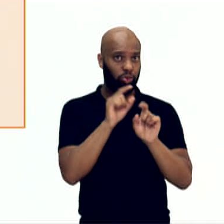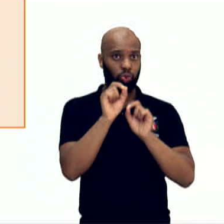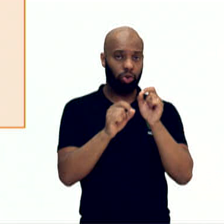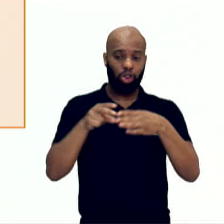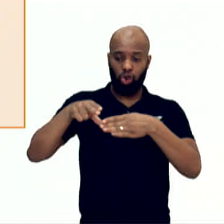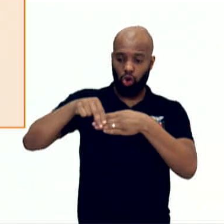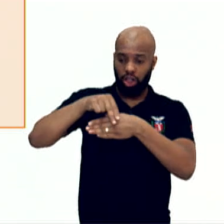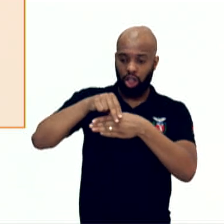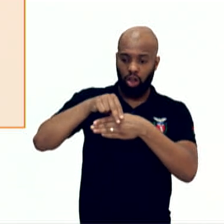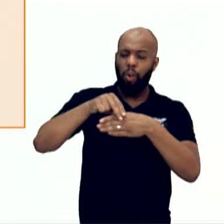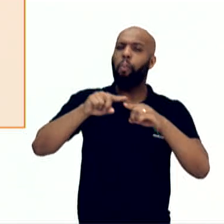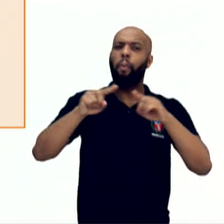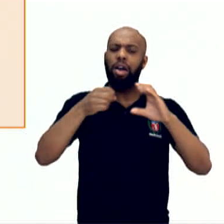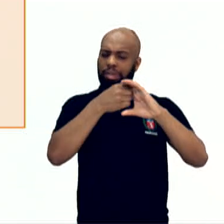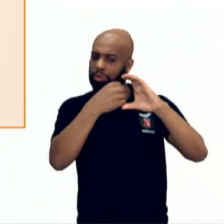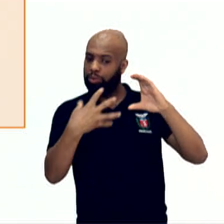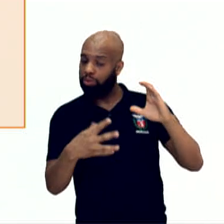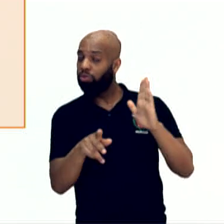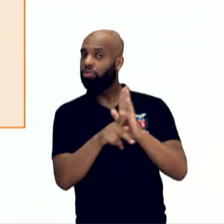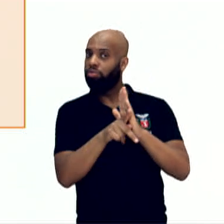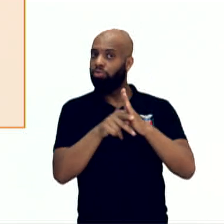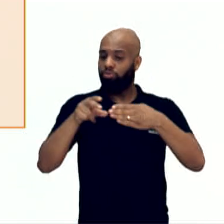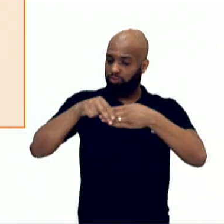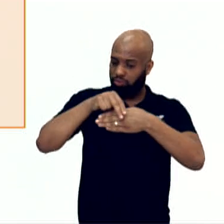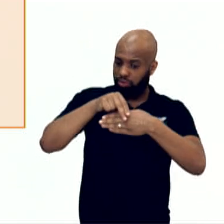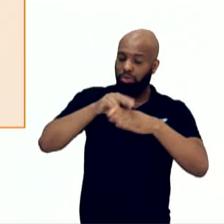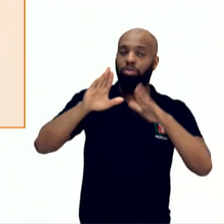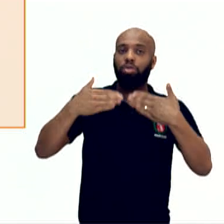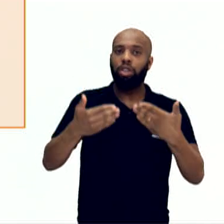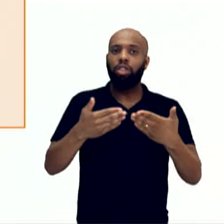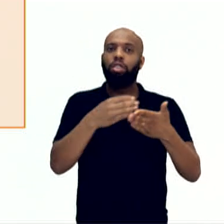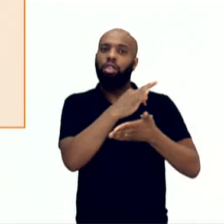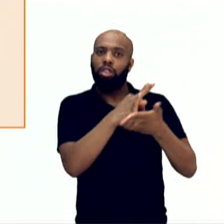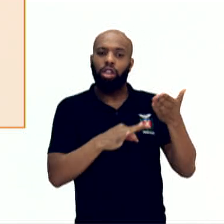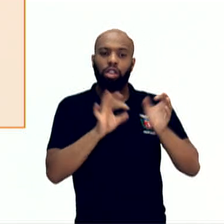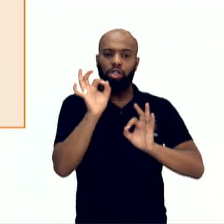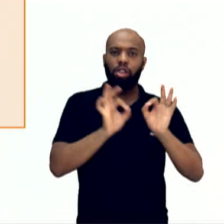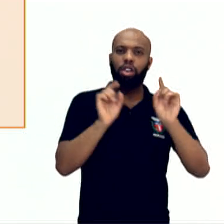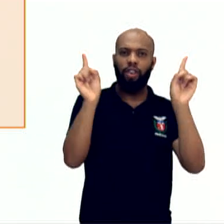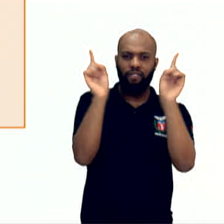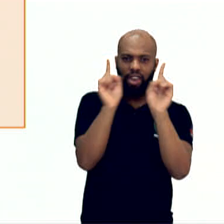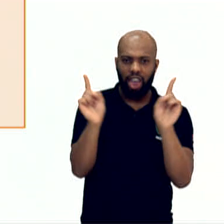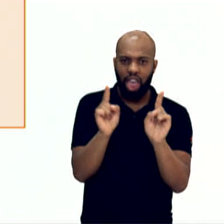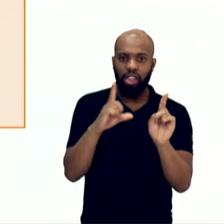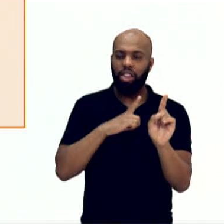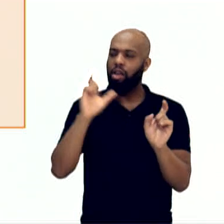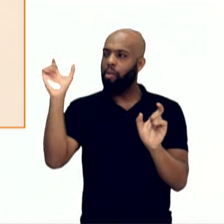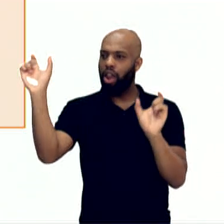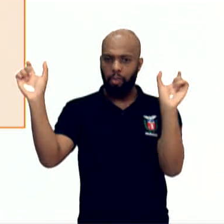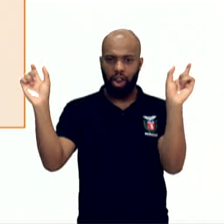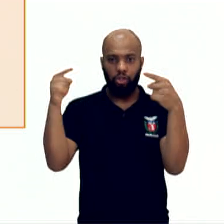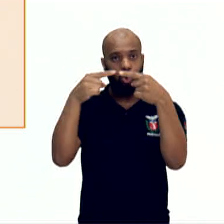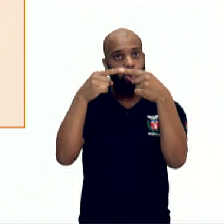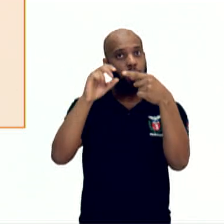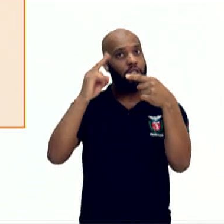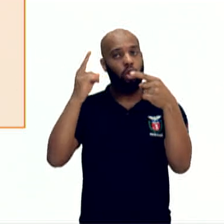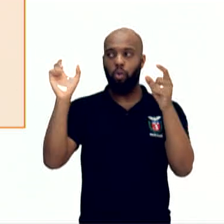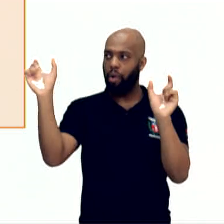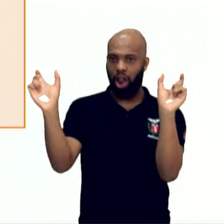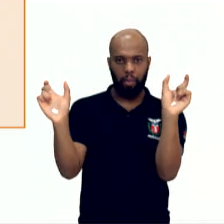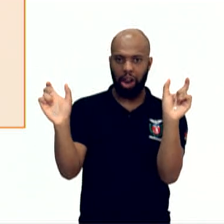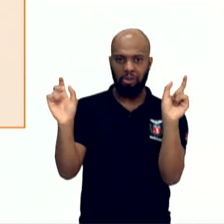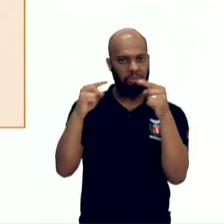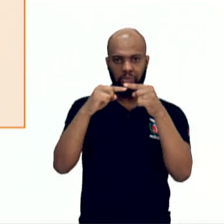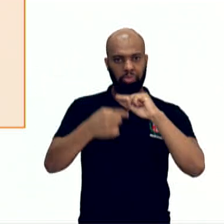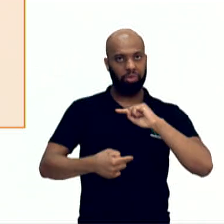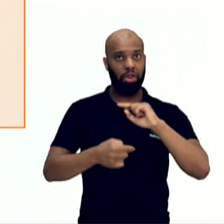nas características do cordel. Então, o texto vai ser organizado em versos, com ou sem rima. Lembrando que, muitas vezes, o